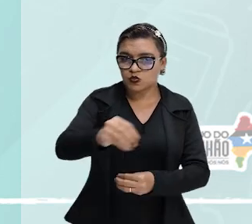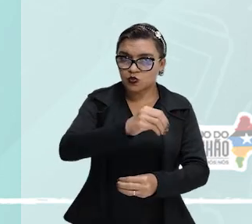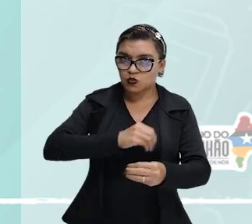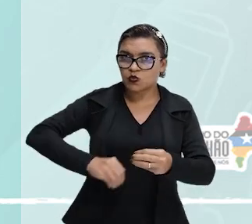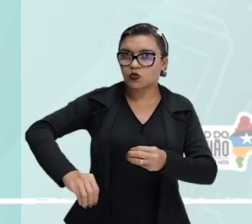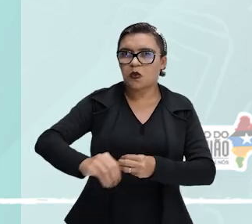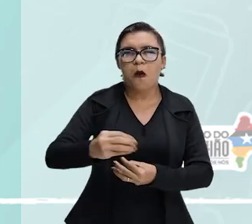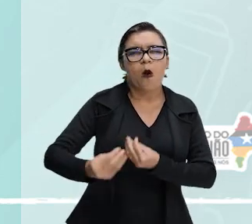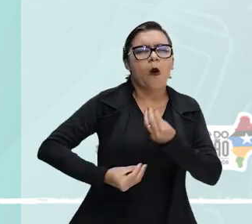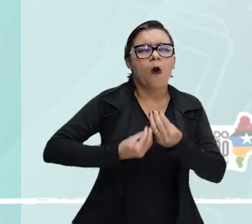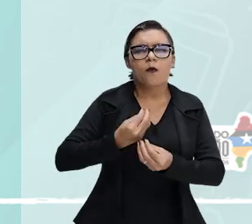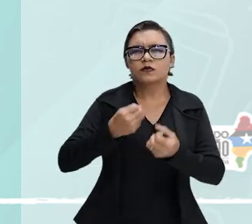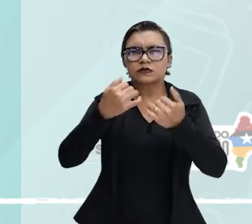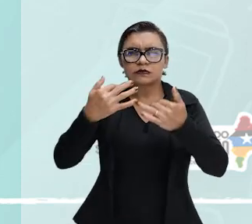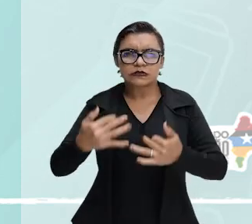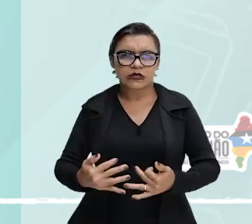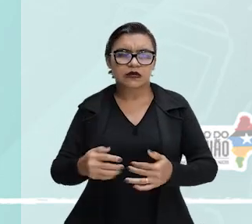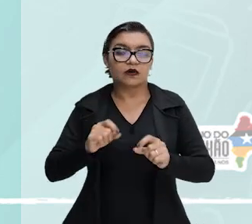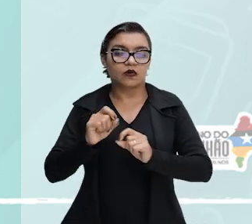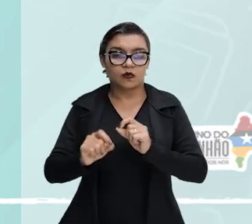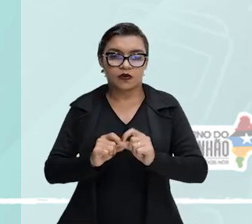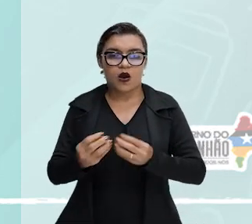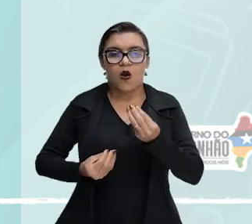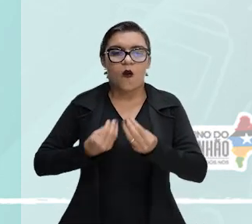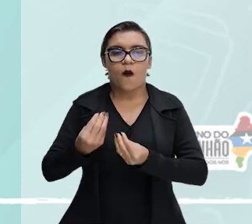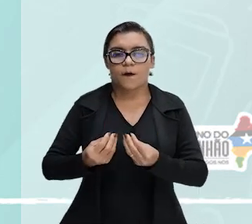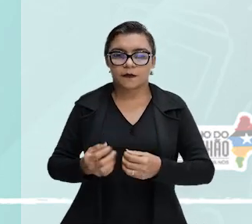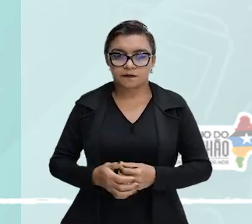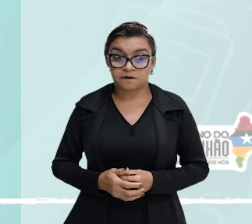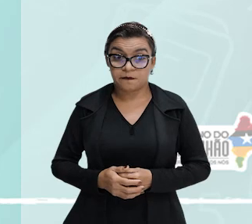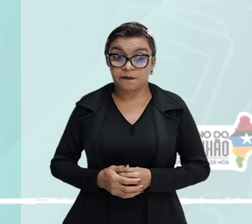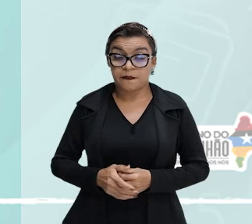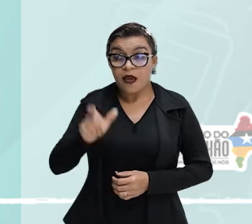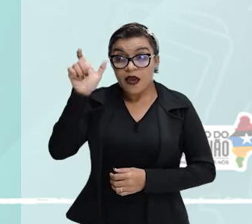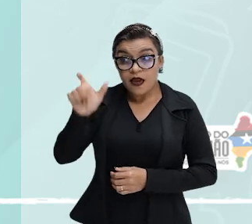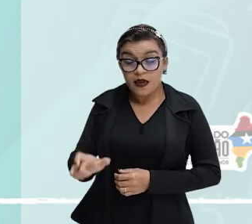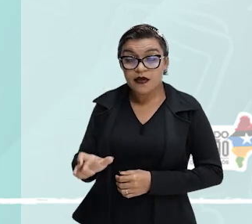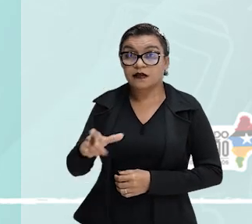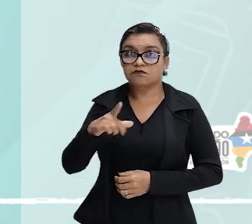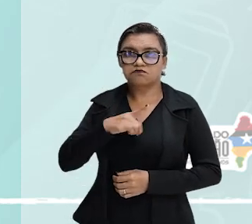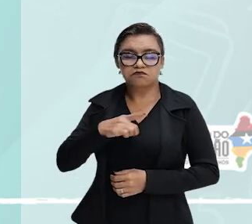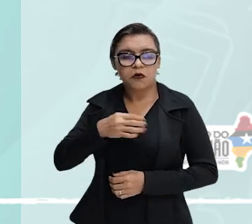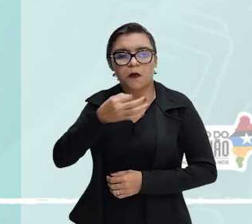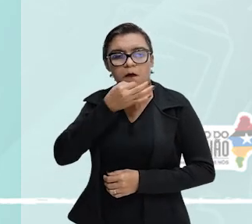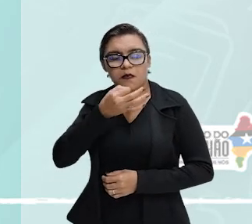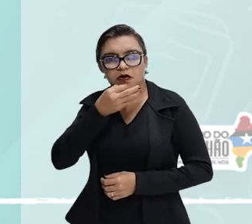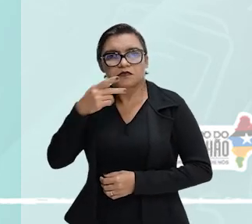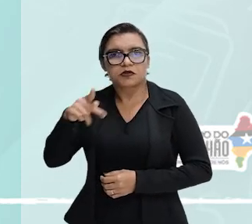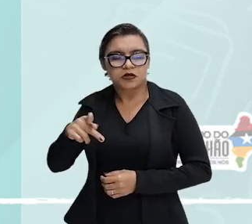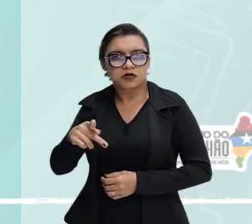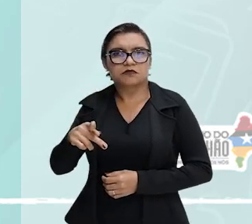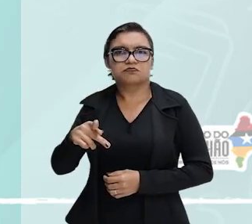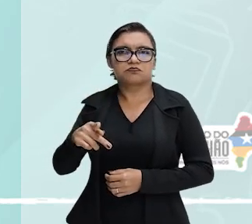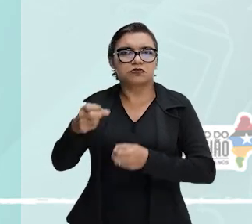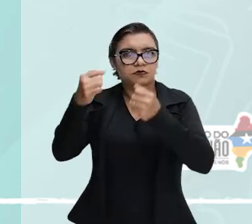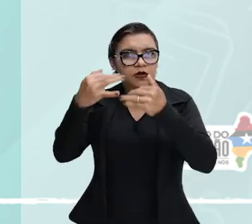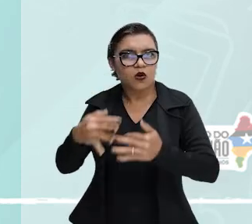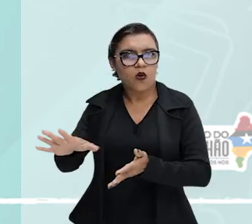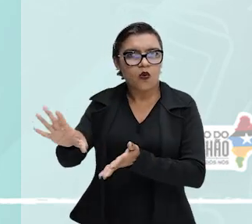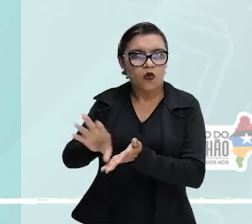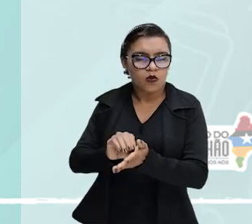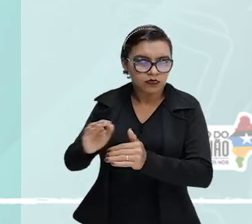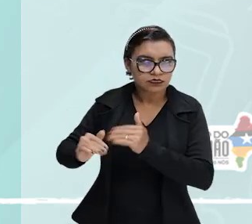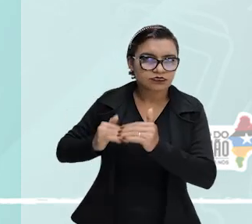teve foi um empecilho justamente para calcular essas posições. Copérnico conseguiu avanços com o seu modelo, com a determinação